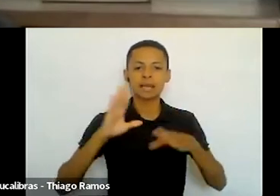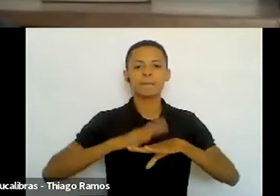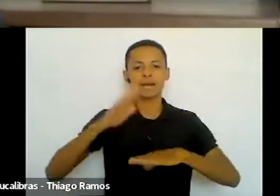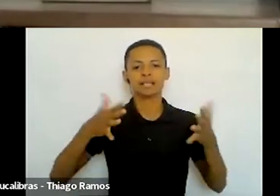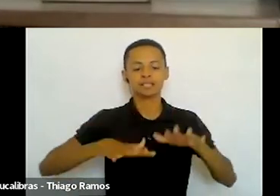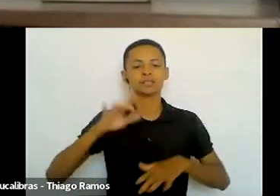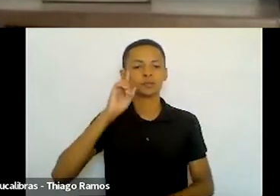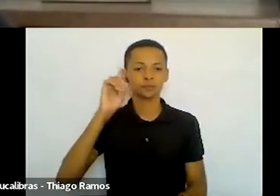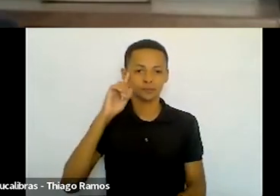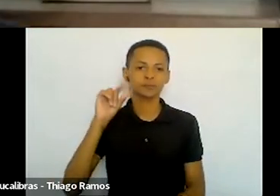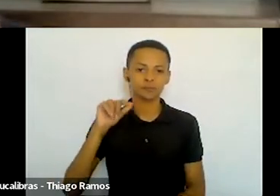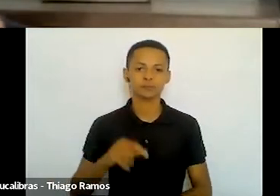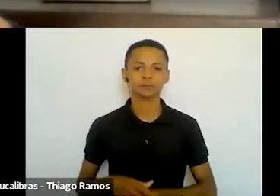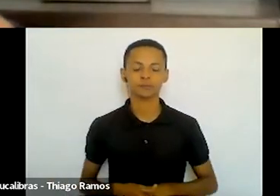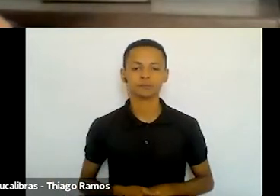cotidiana.